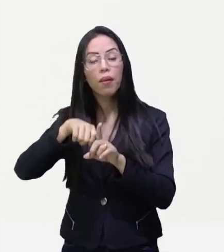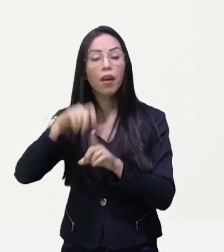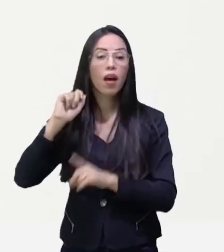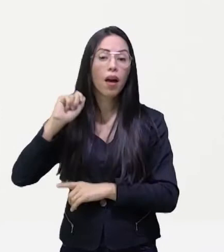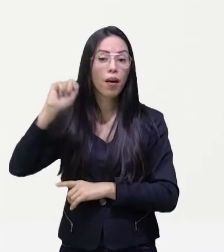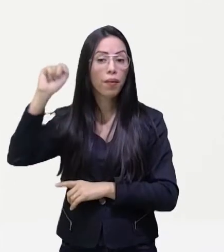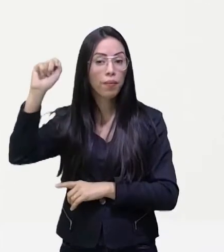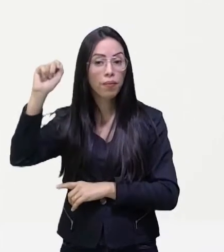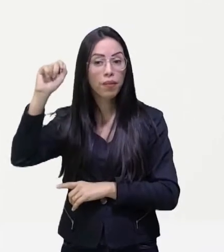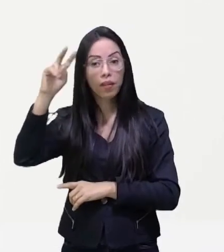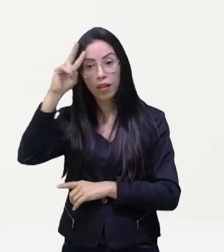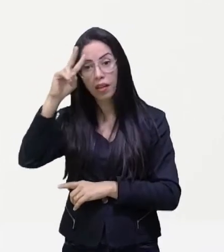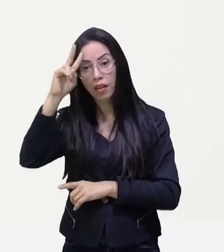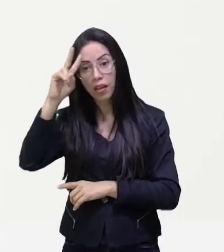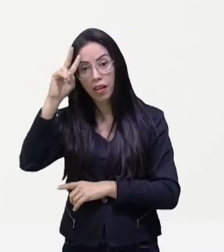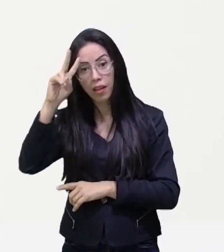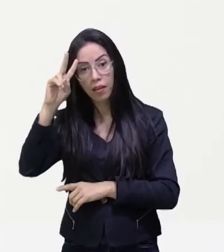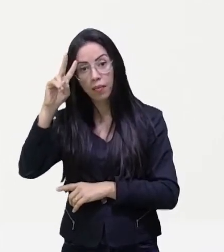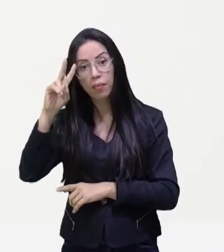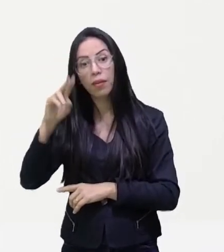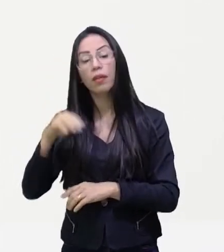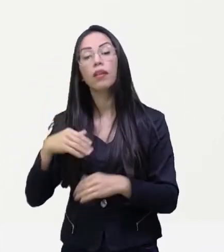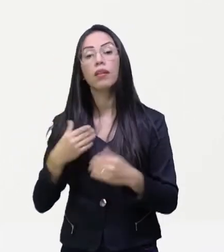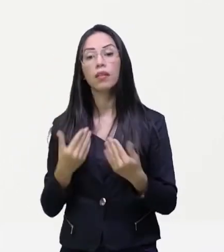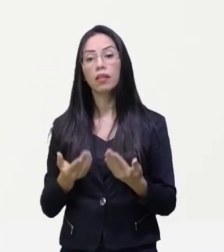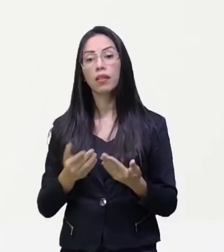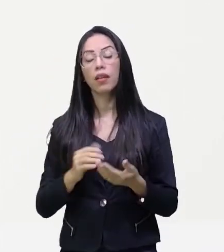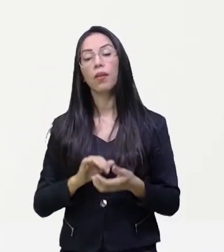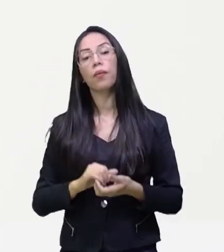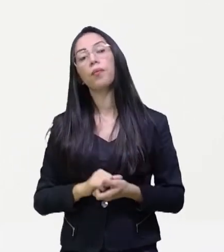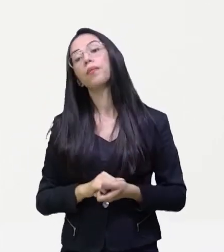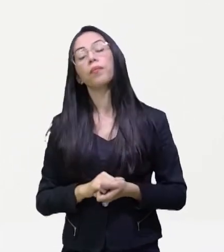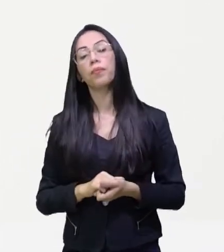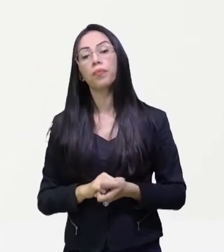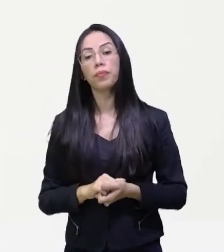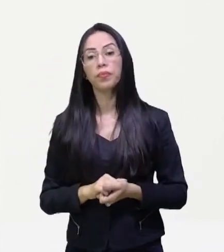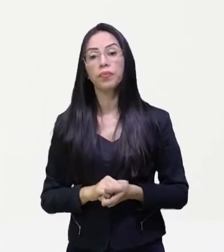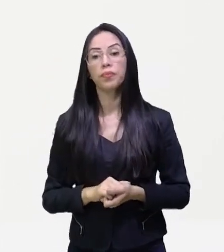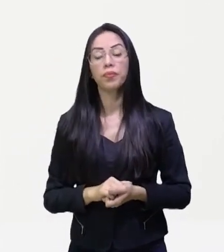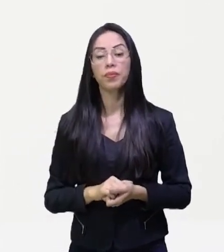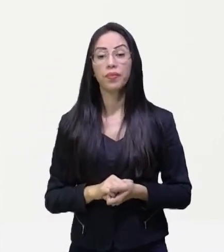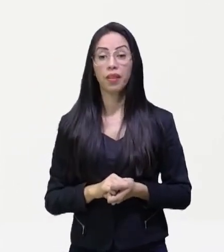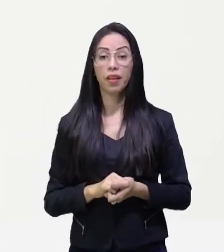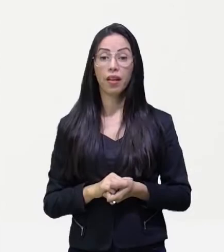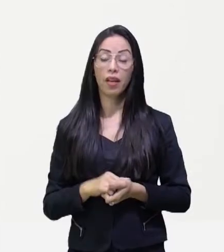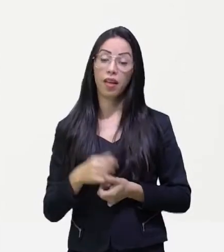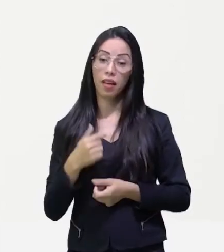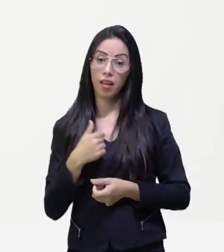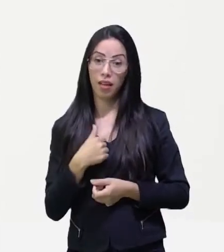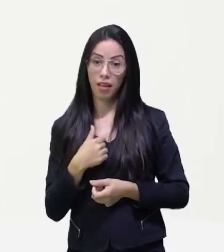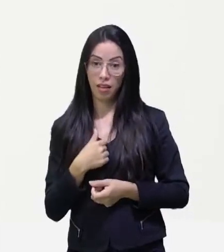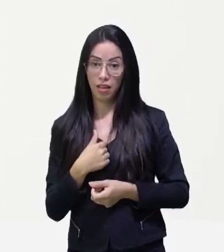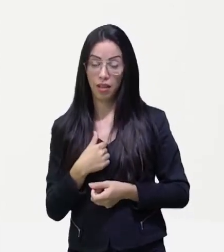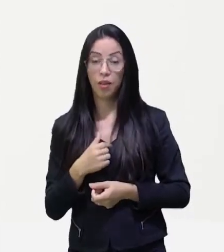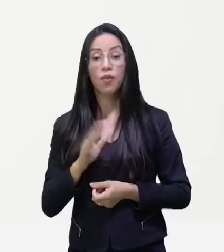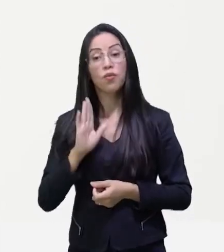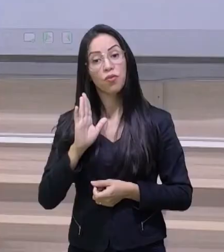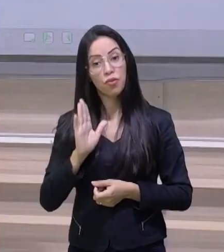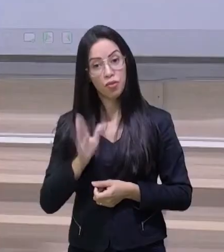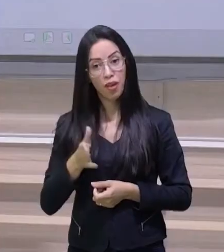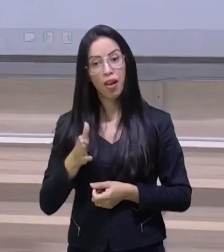Quando eu cheguei, crianças, apesar de eu ser nova, não ser velha, né? Eu cheguei a